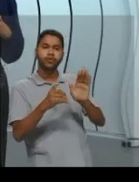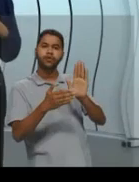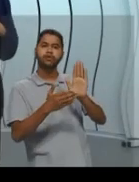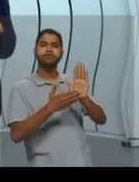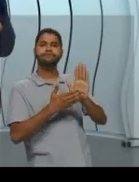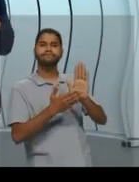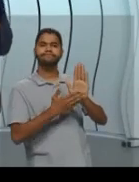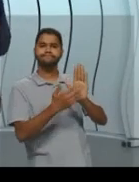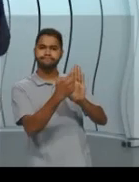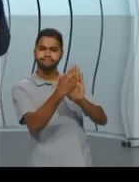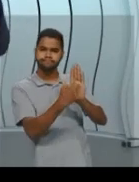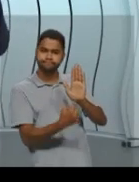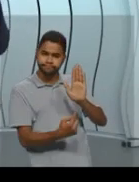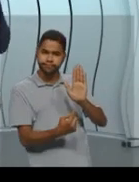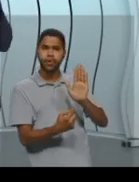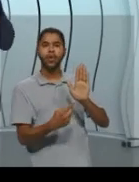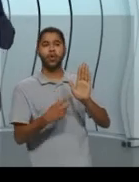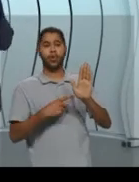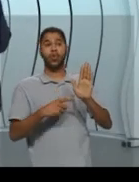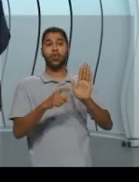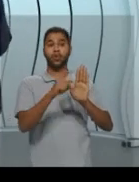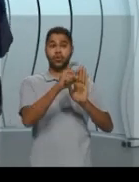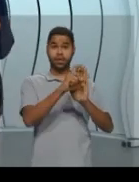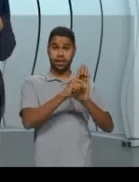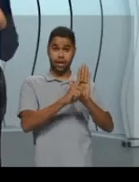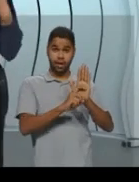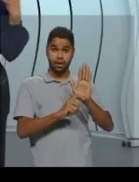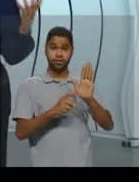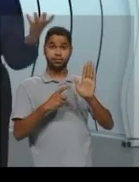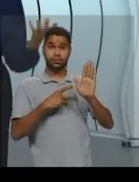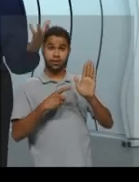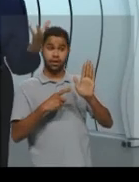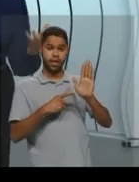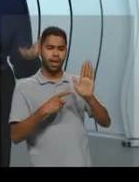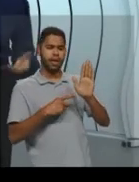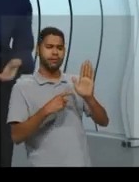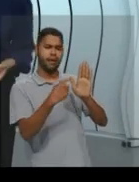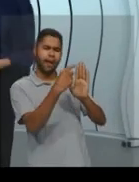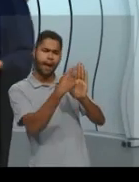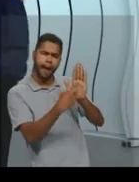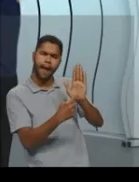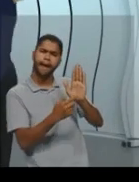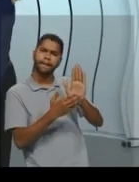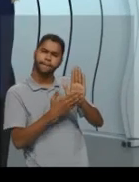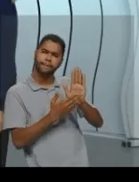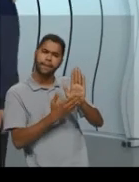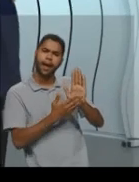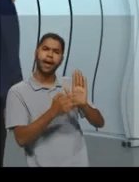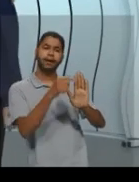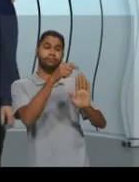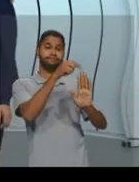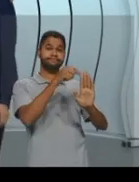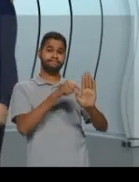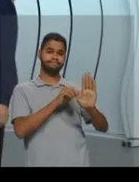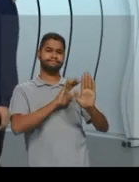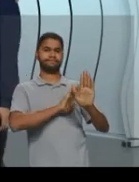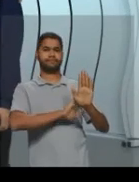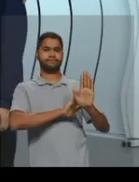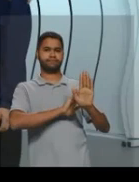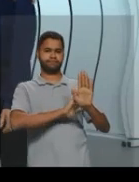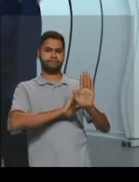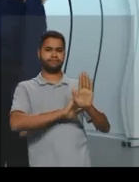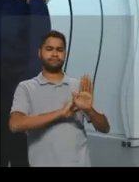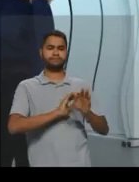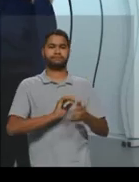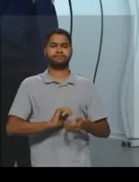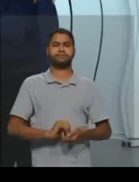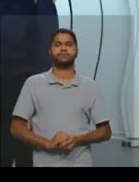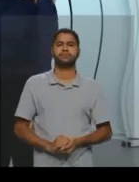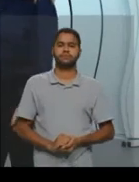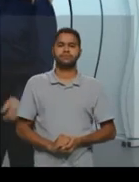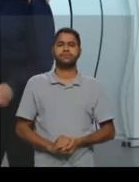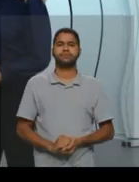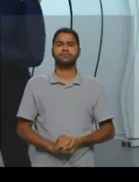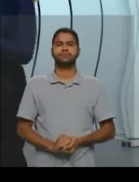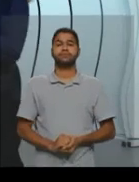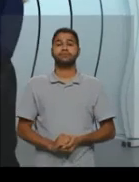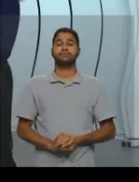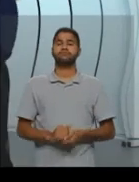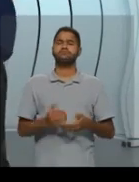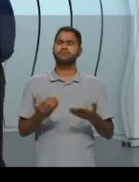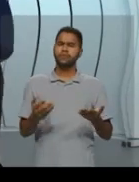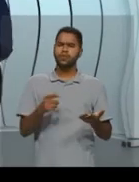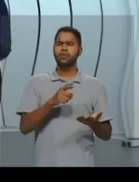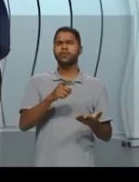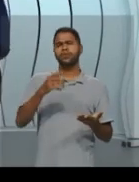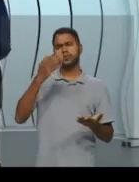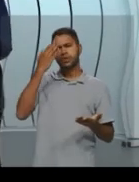um texto nós temos as informações explícitas e as informações implícitas. Então,